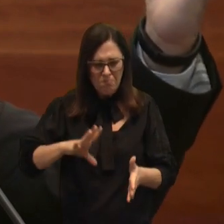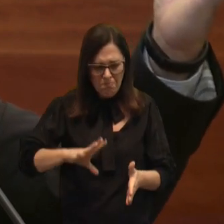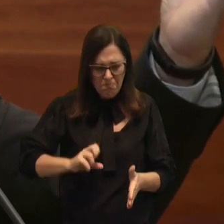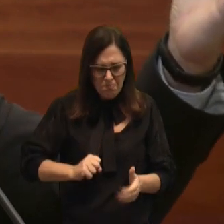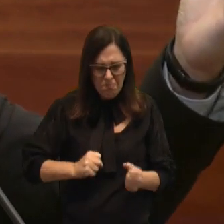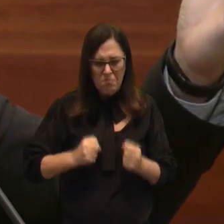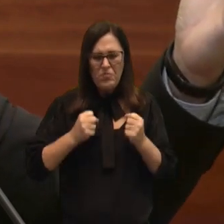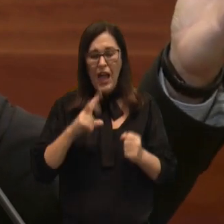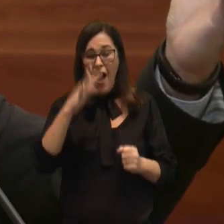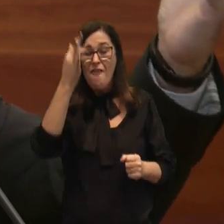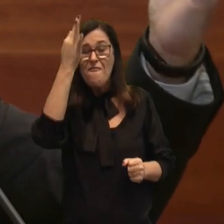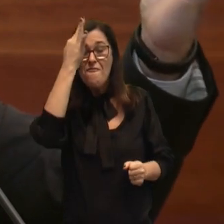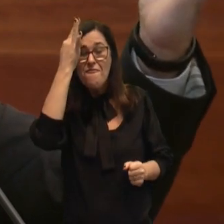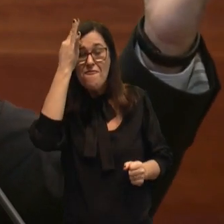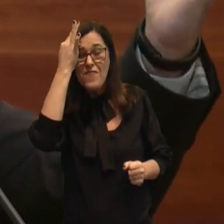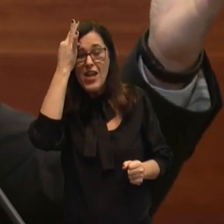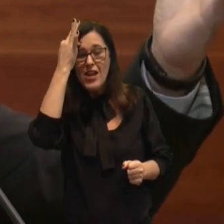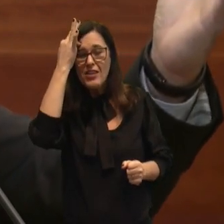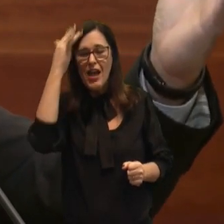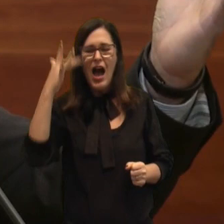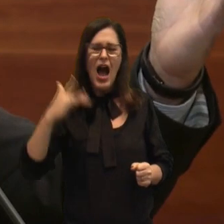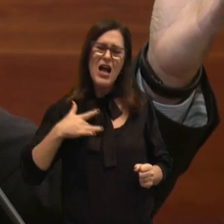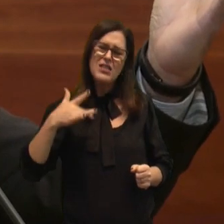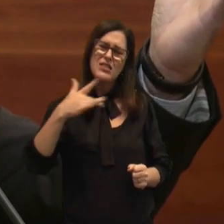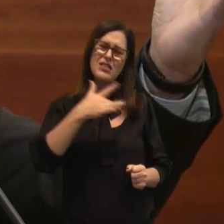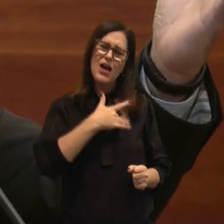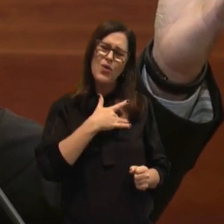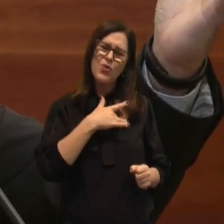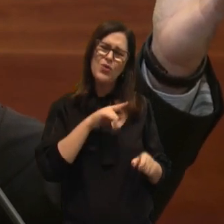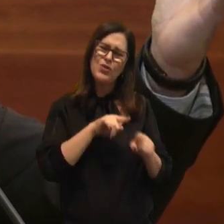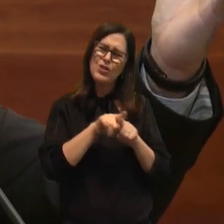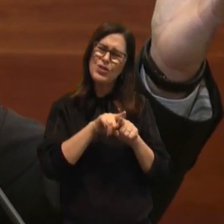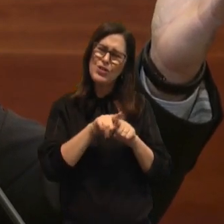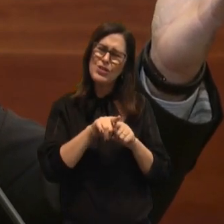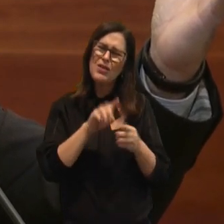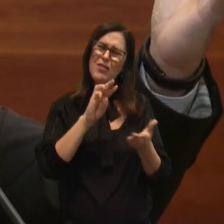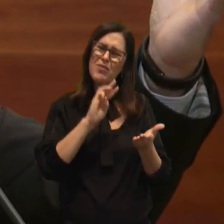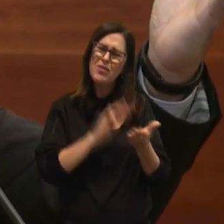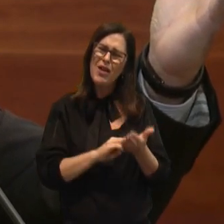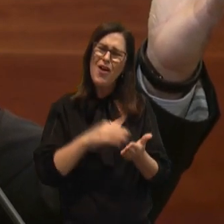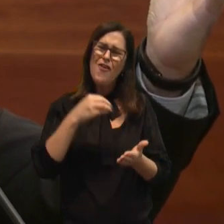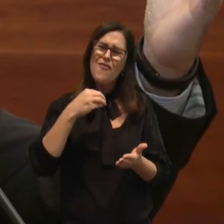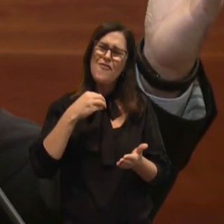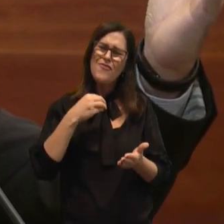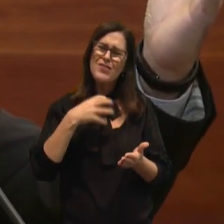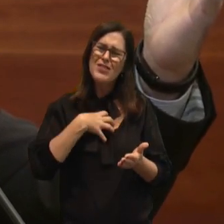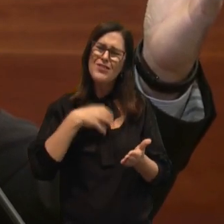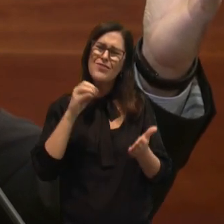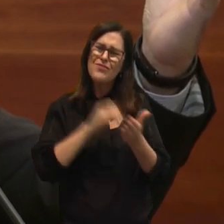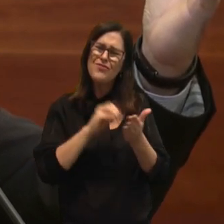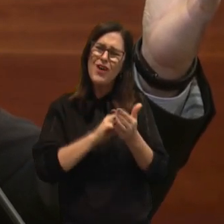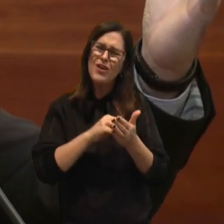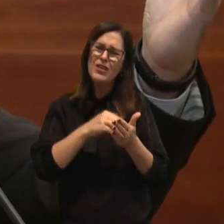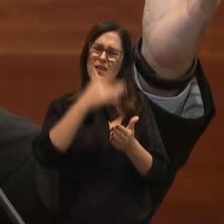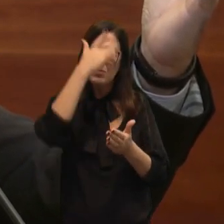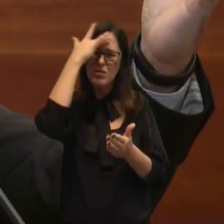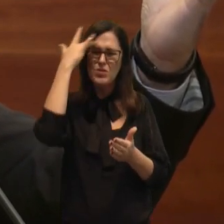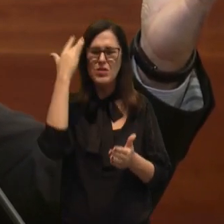a fé, a saúde, Deus, desses queridos que sentem a falta daqueles que partiram para a